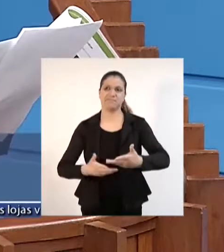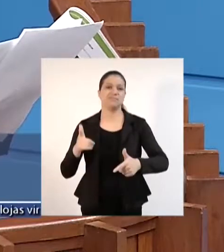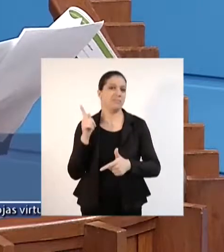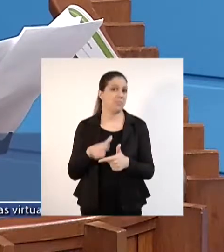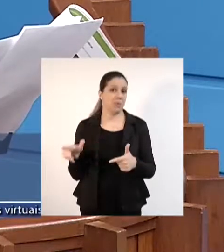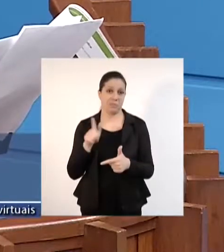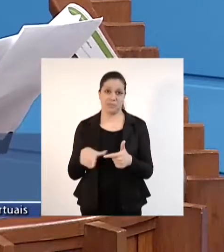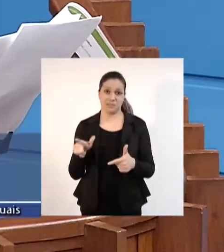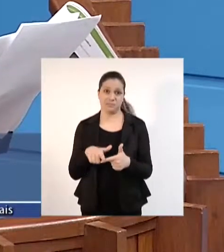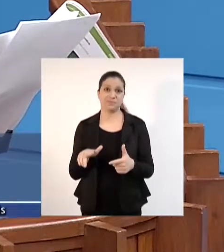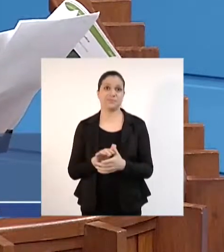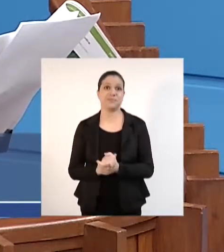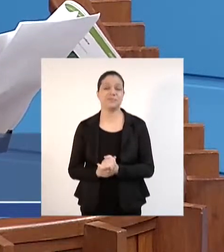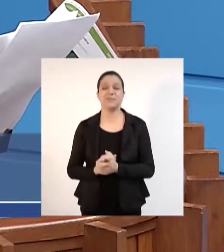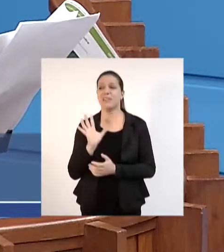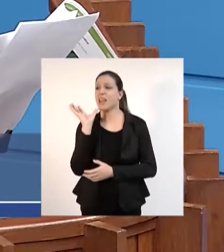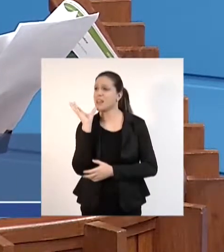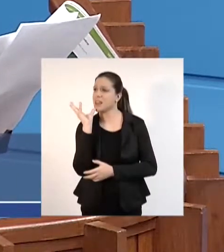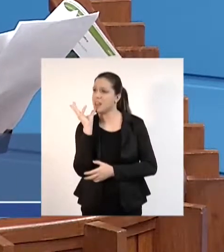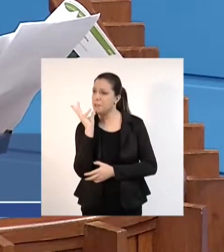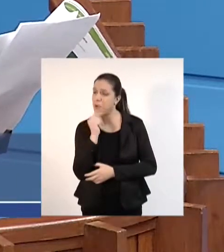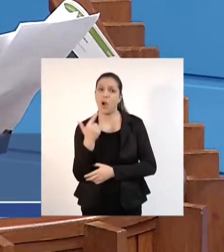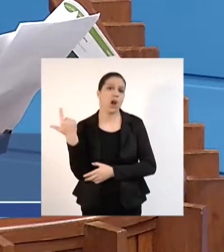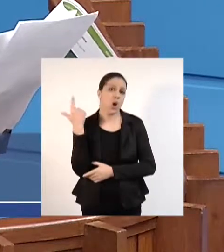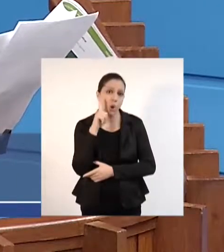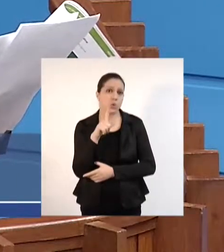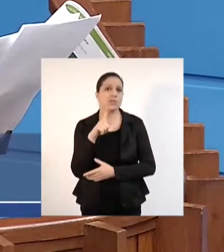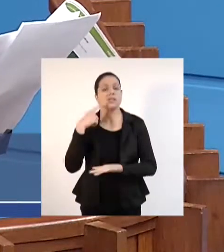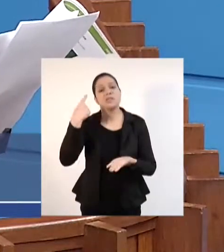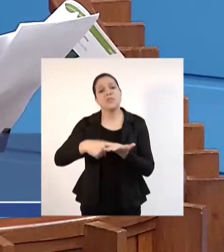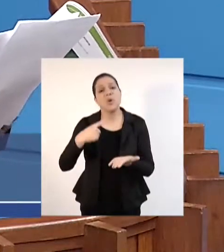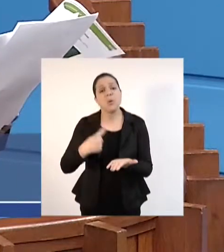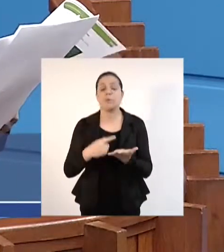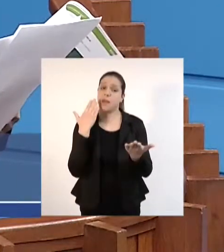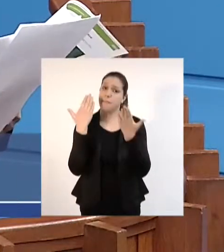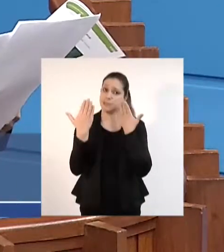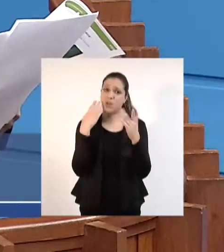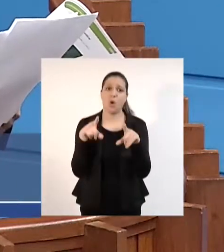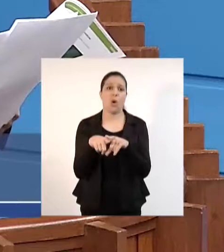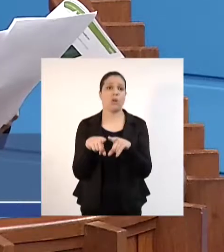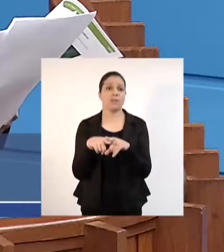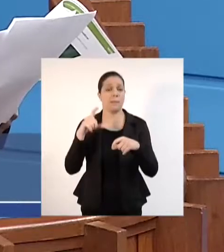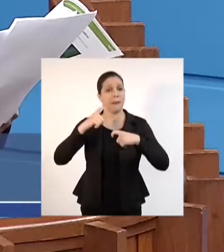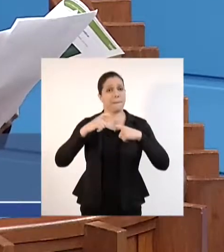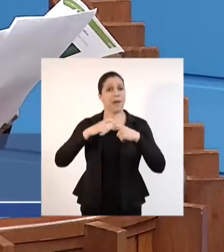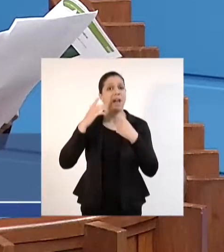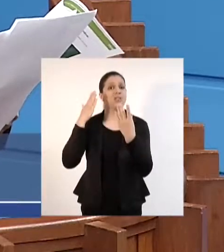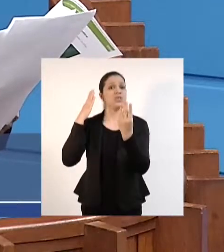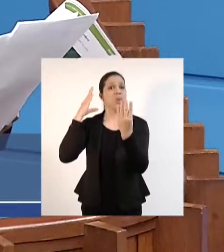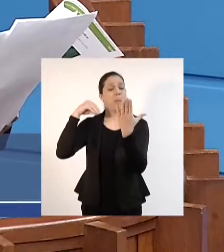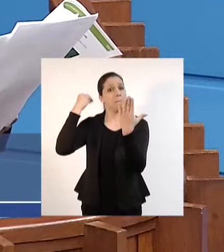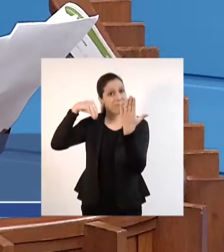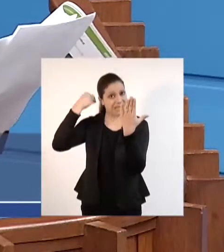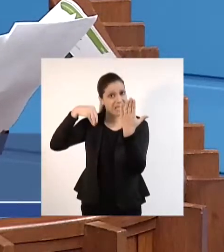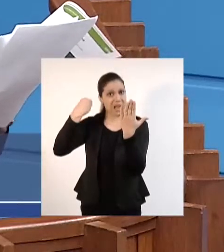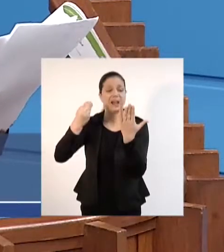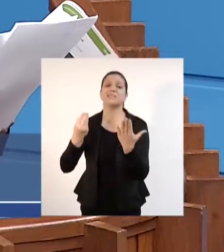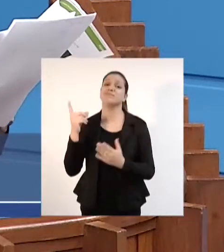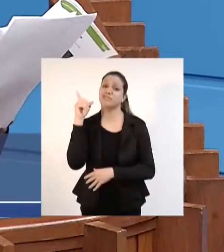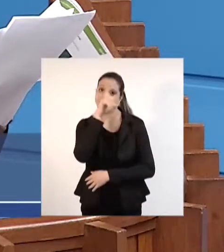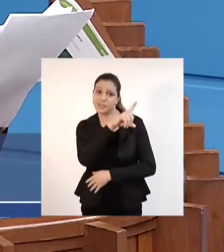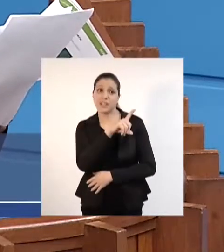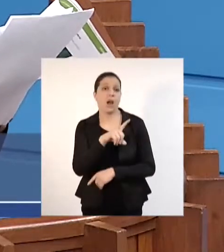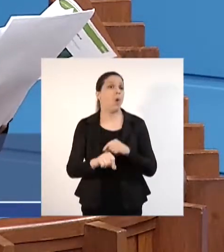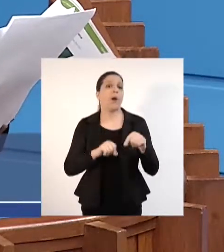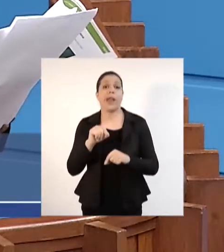batendo de cara na demora e burocracia para agendar psicólogo e psiquiatra na rede pública, é com os amigos que os adolescentes buscam ajuda.